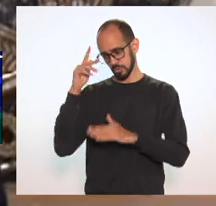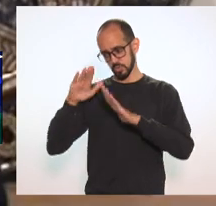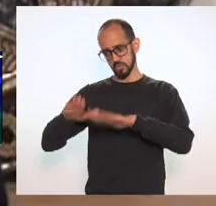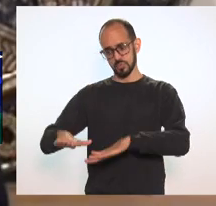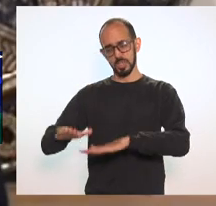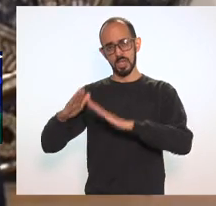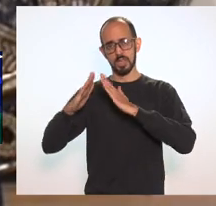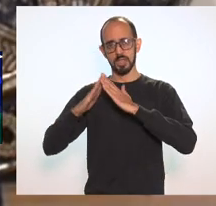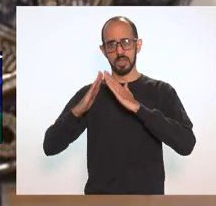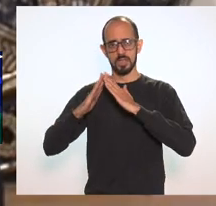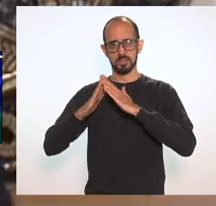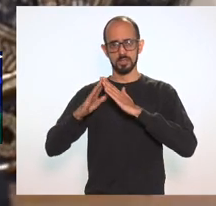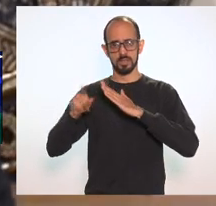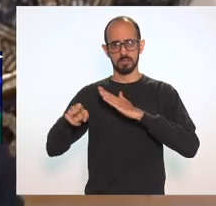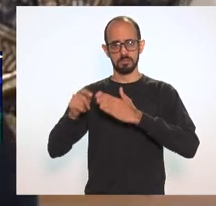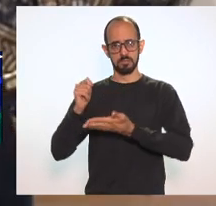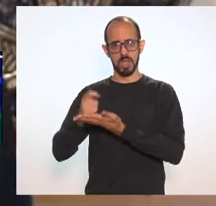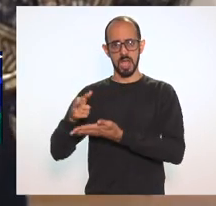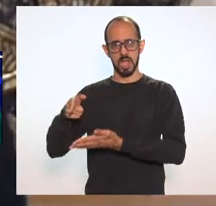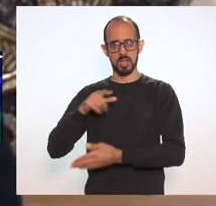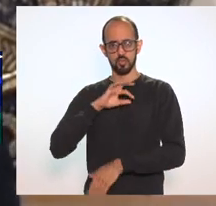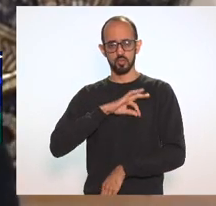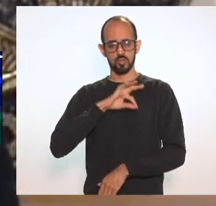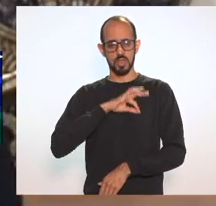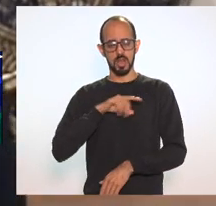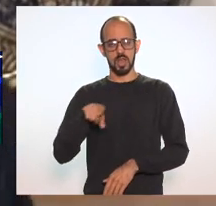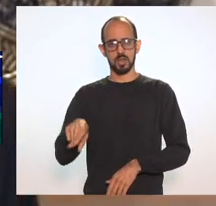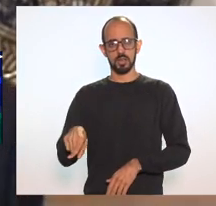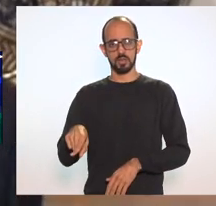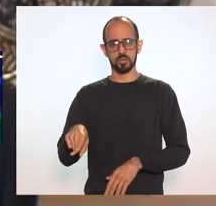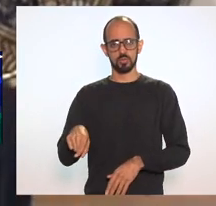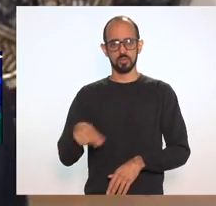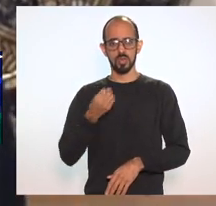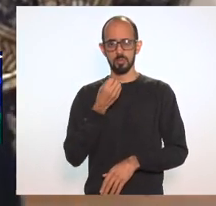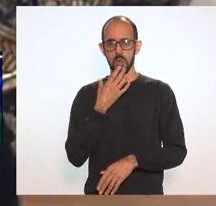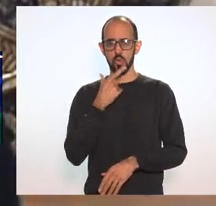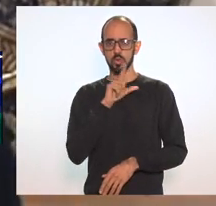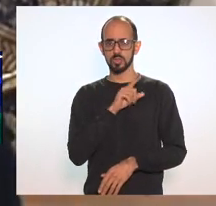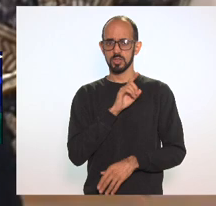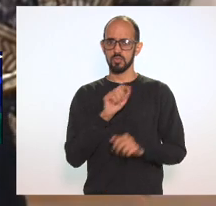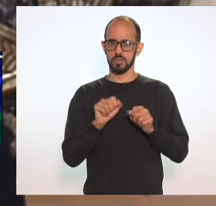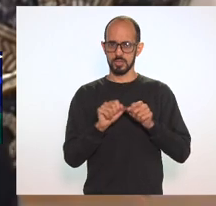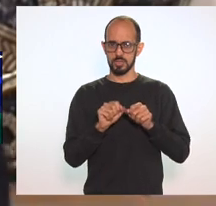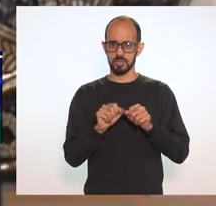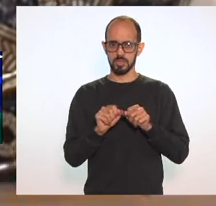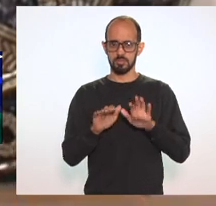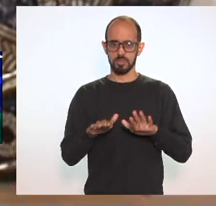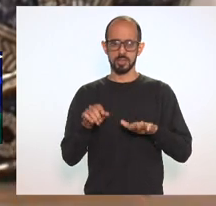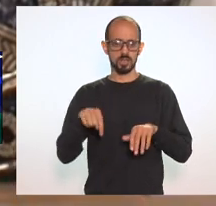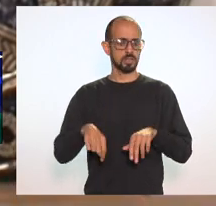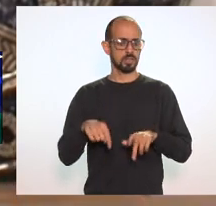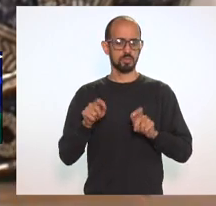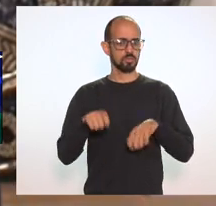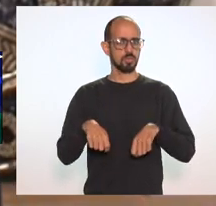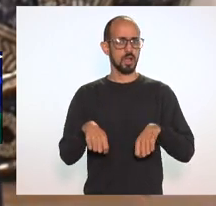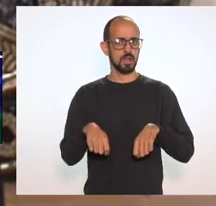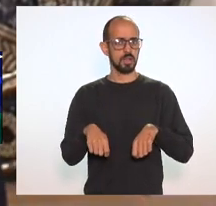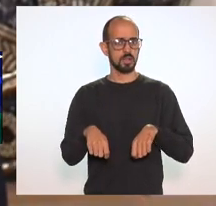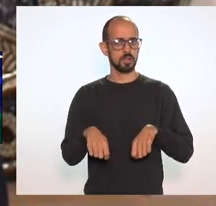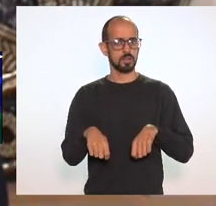ficaram em casa pagar o salário que as pessoas ficaram em casa que bom que eles conseguirão fazer isso só que a gente não consegue